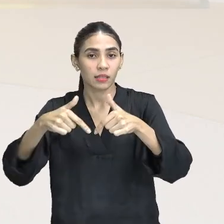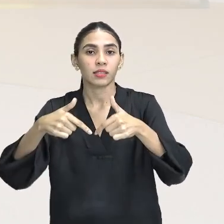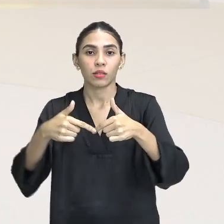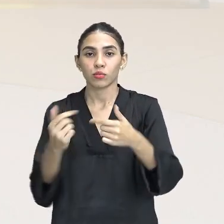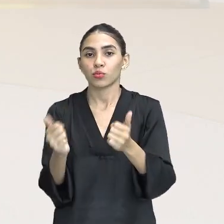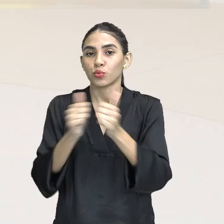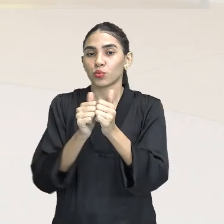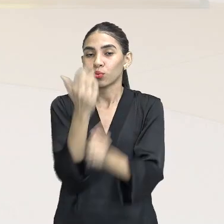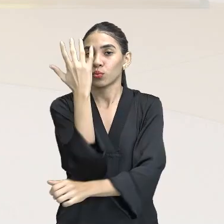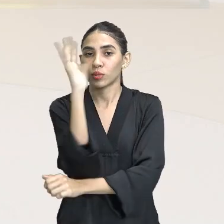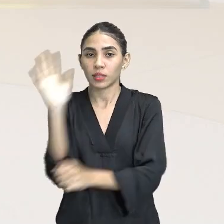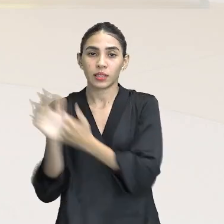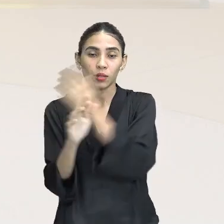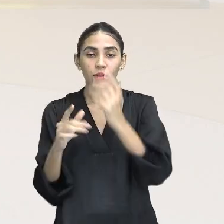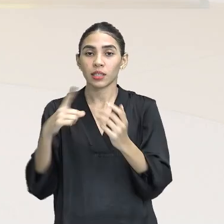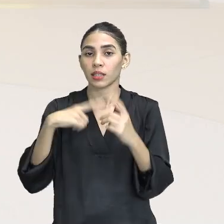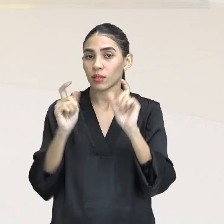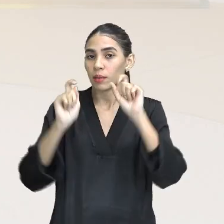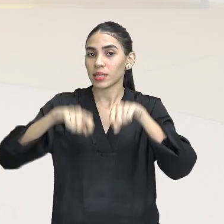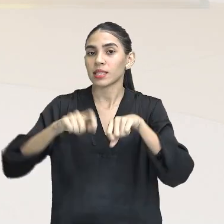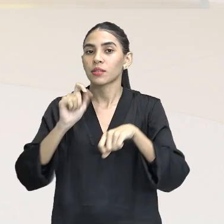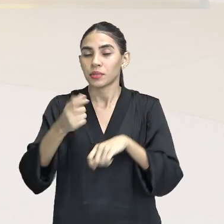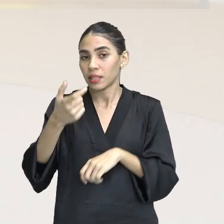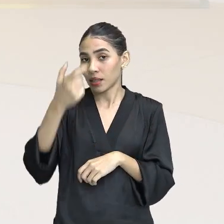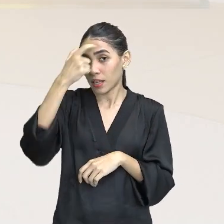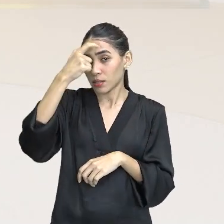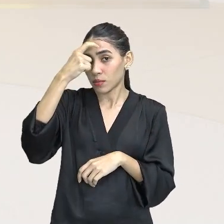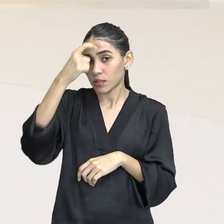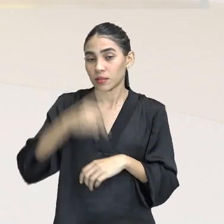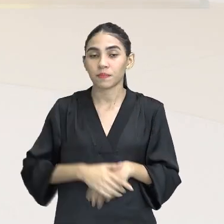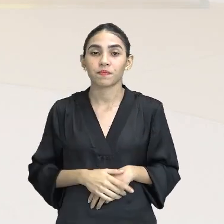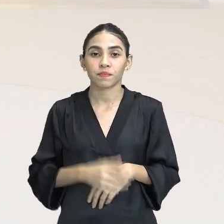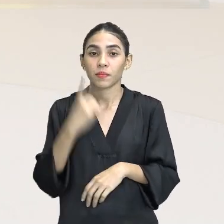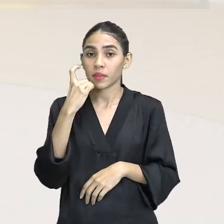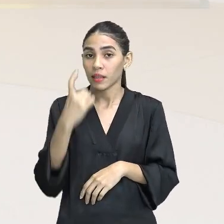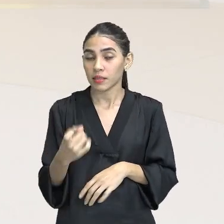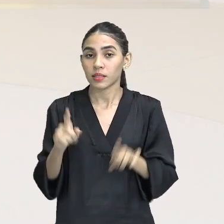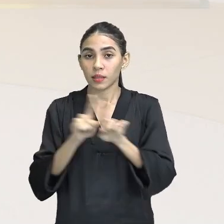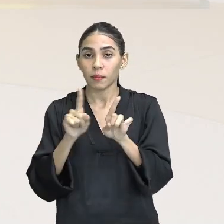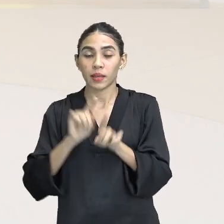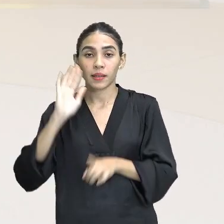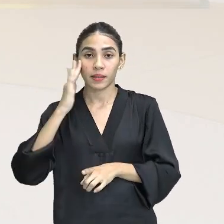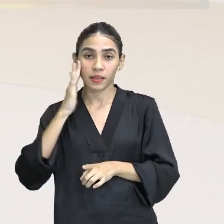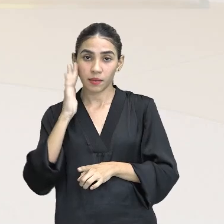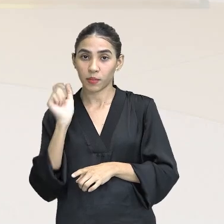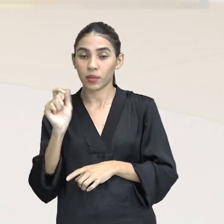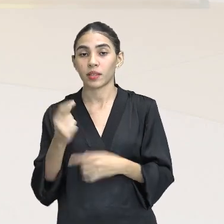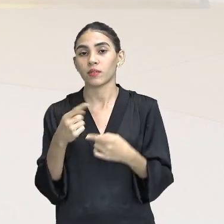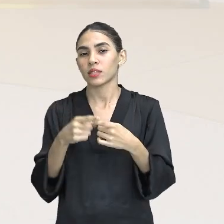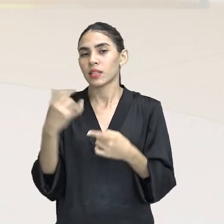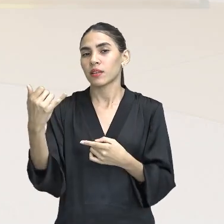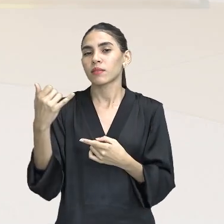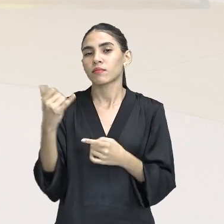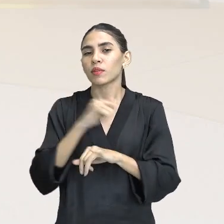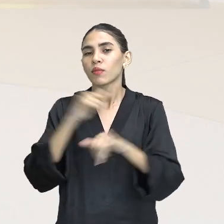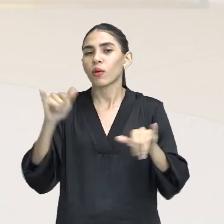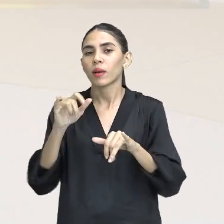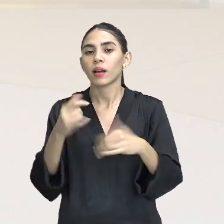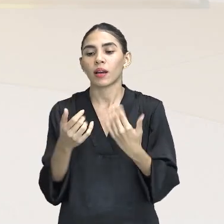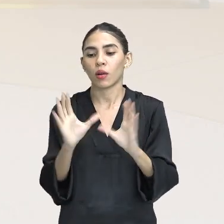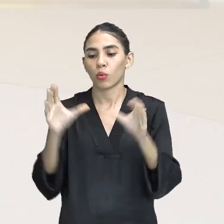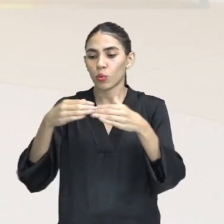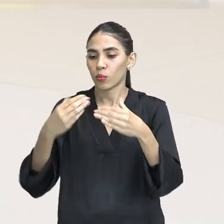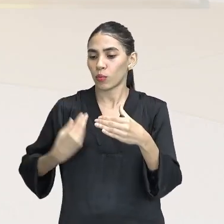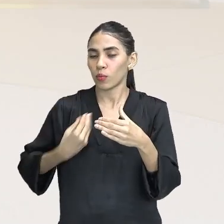da natureza com essa capacidade de raciocínio. Exatamente, é interessante entender isso daí, porque vocês podem dizer assim, ah, mas os animais